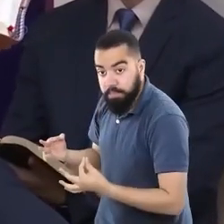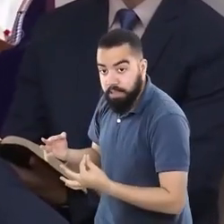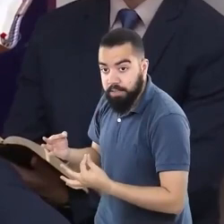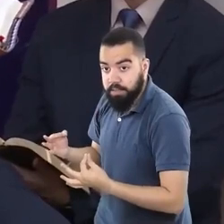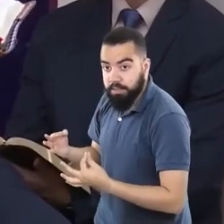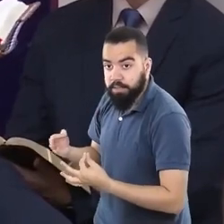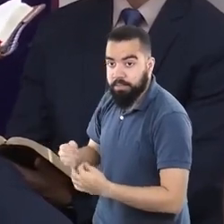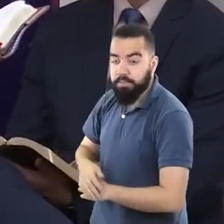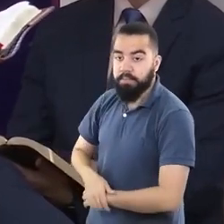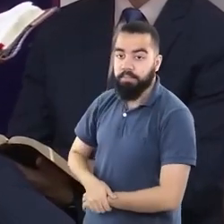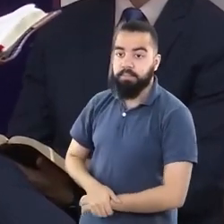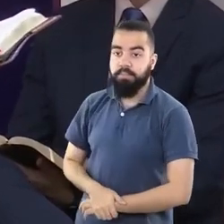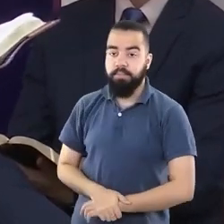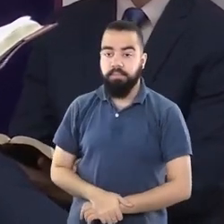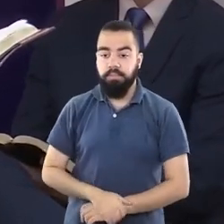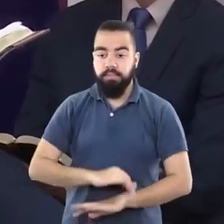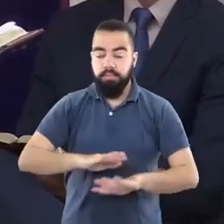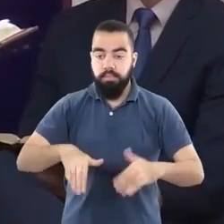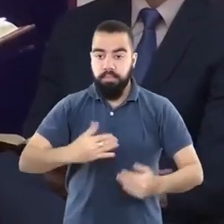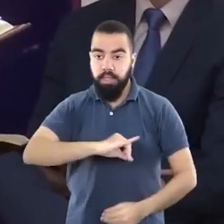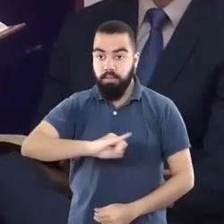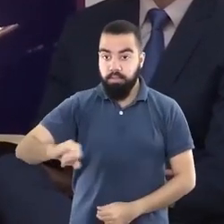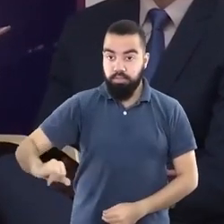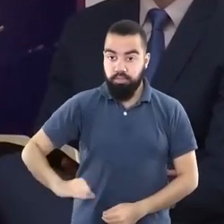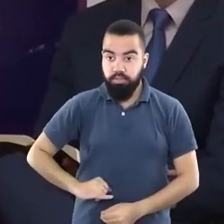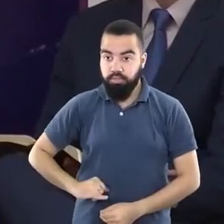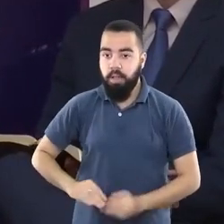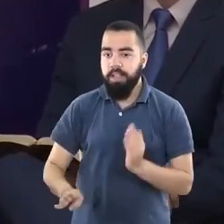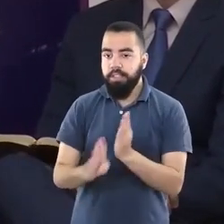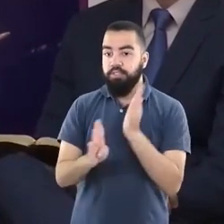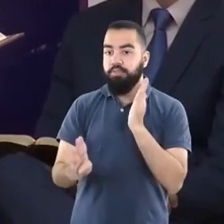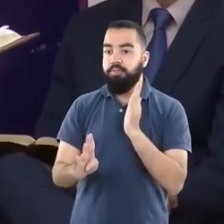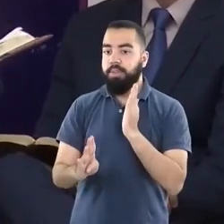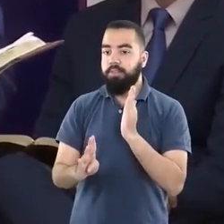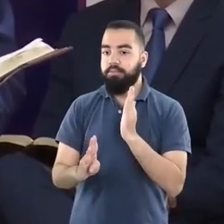mais. Ele descobriu, meus amados irmãos,